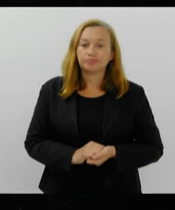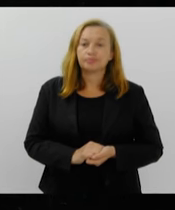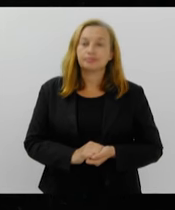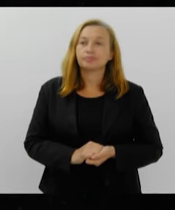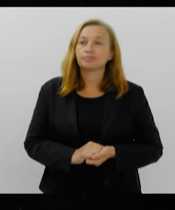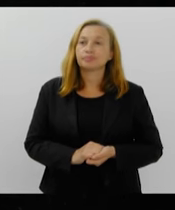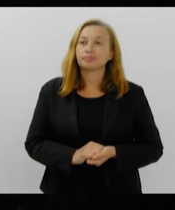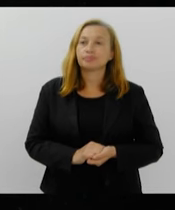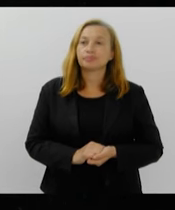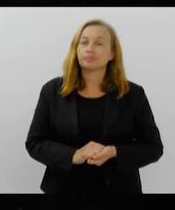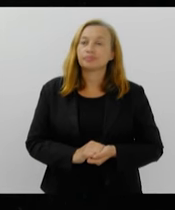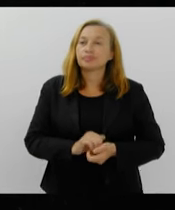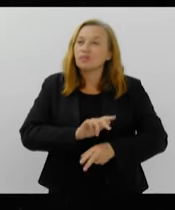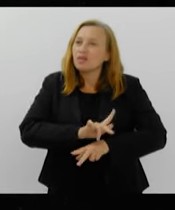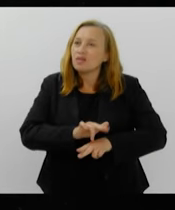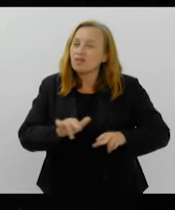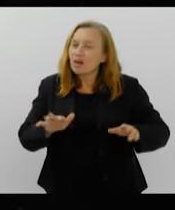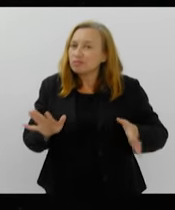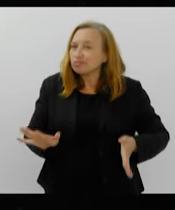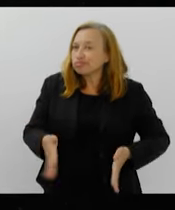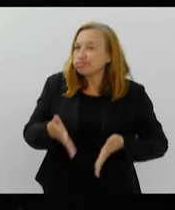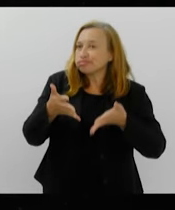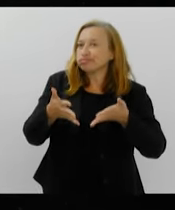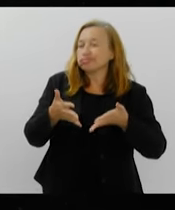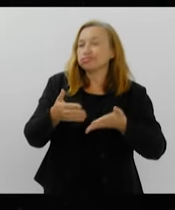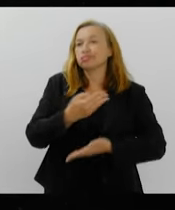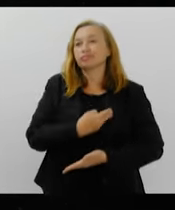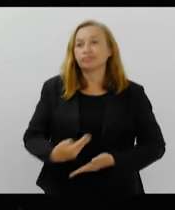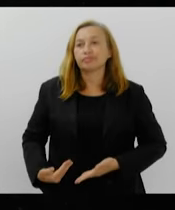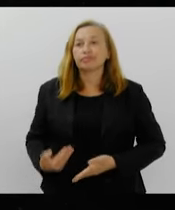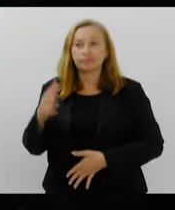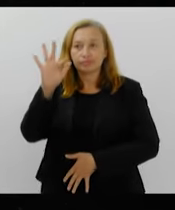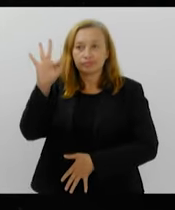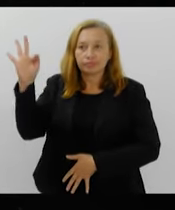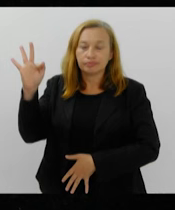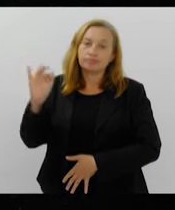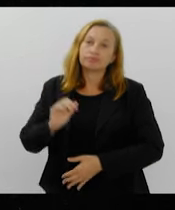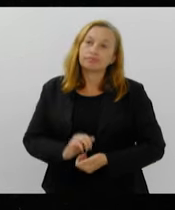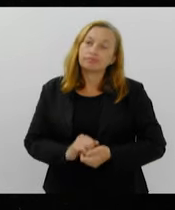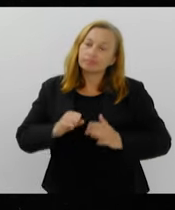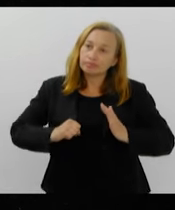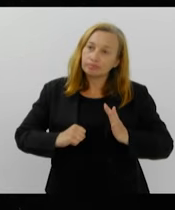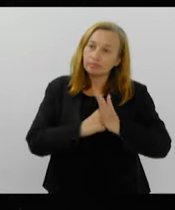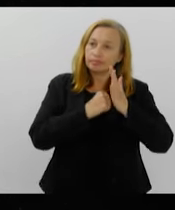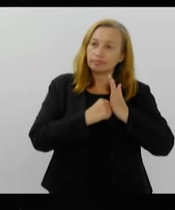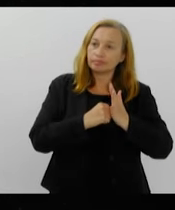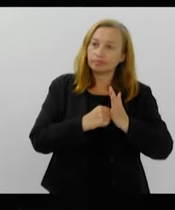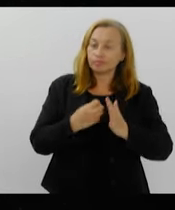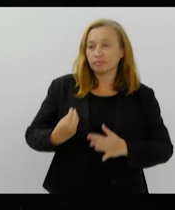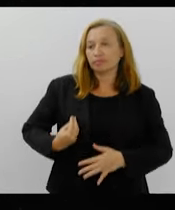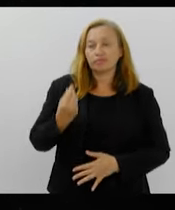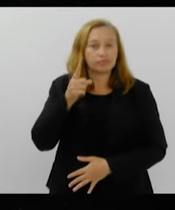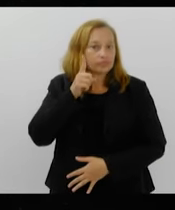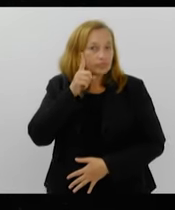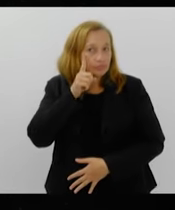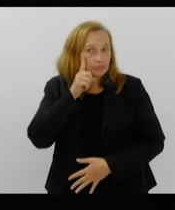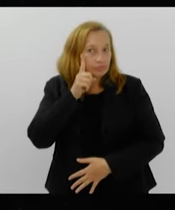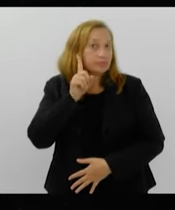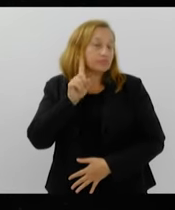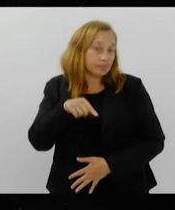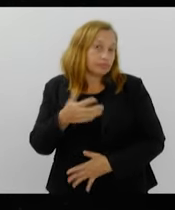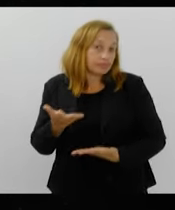respeito a uma série de iniciativas do Governo Federal que de alguma maneira impacta nosso cotidiano né Nós